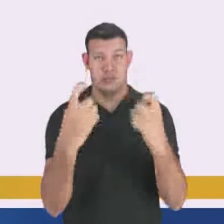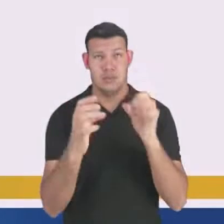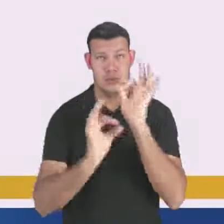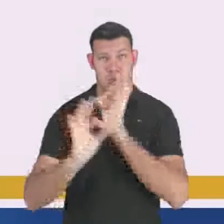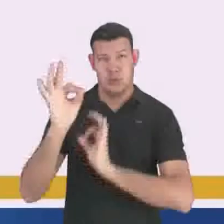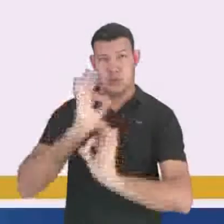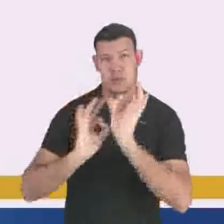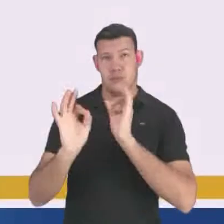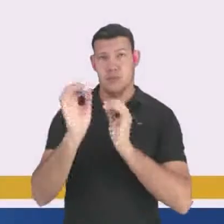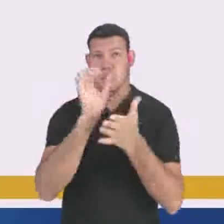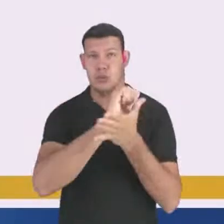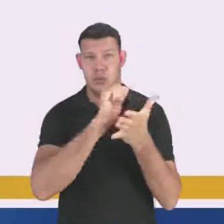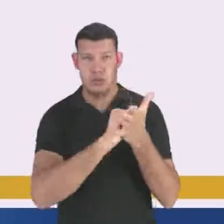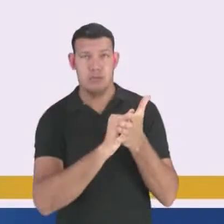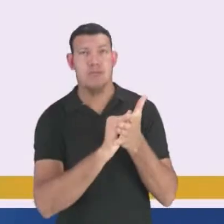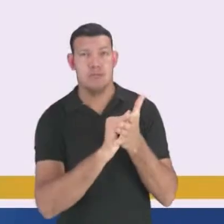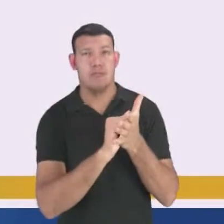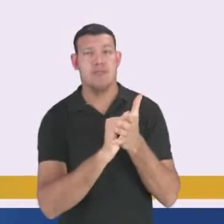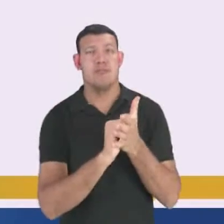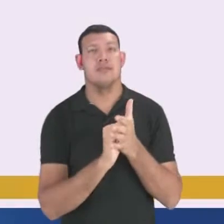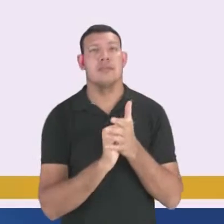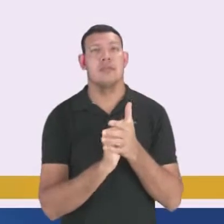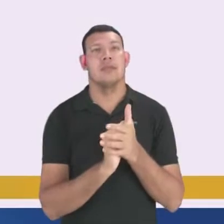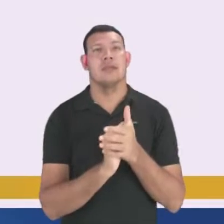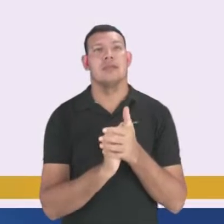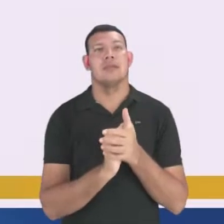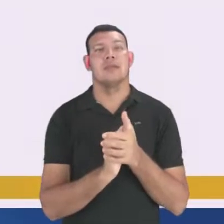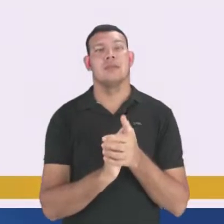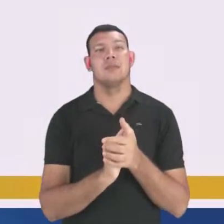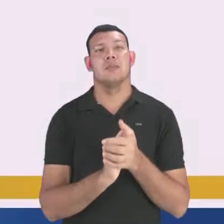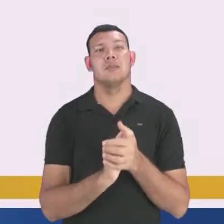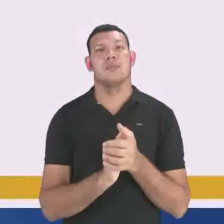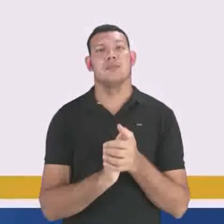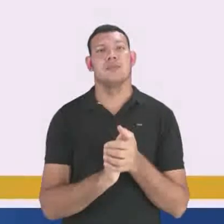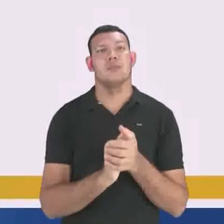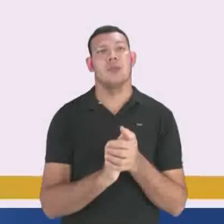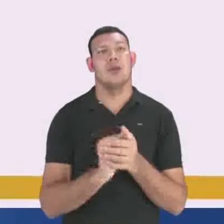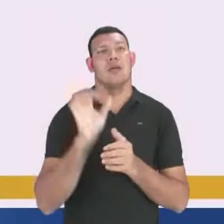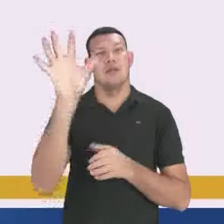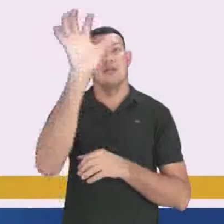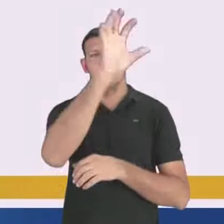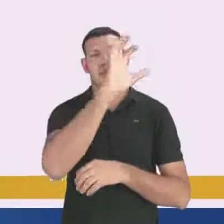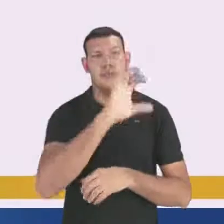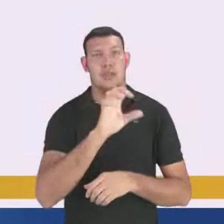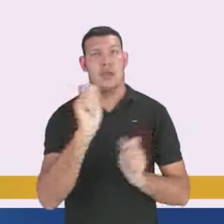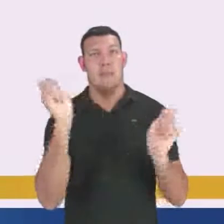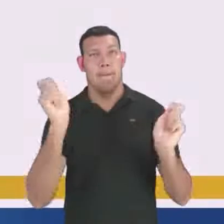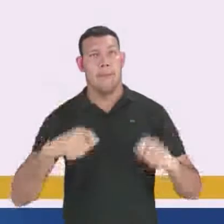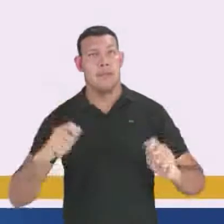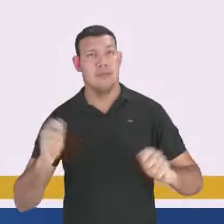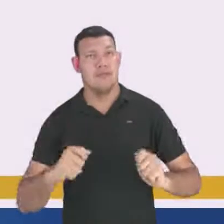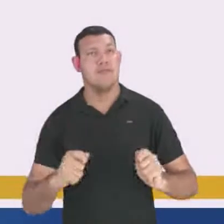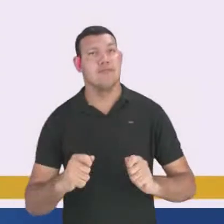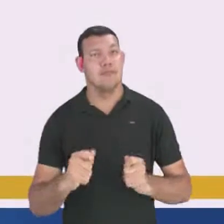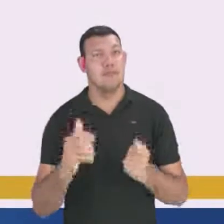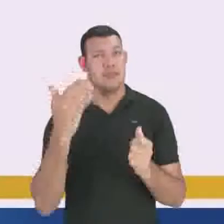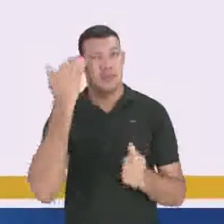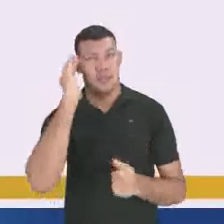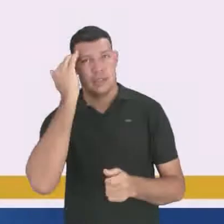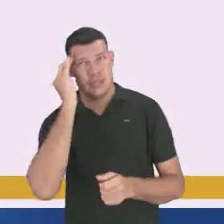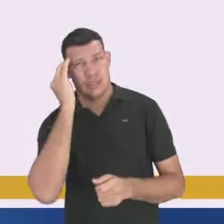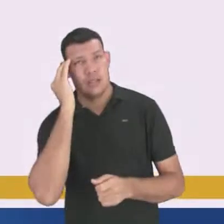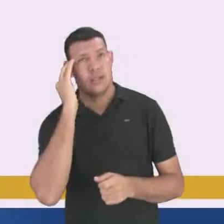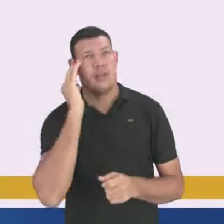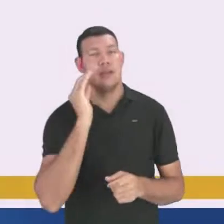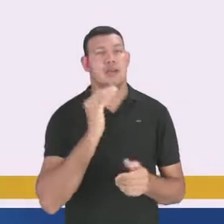melhor interpretação acerca da distribuição de infectados ao longo do território nacional. Além disso, é importante separar os infectados